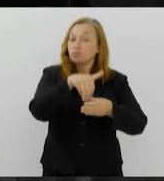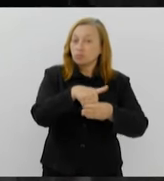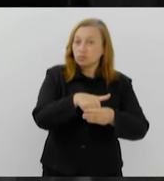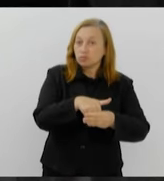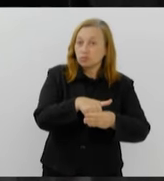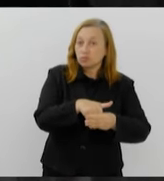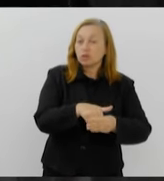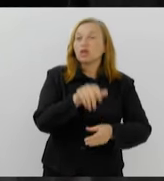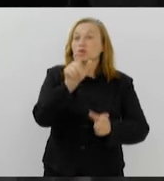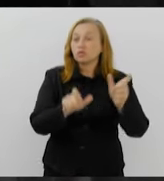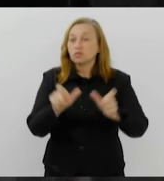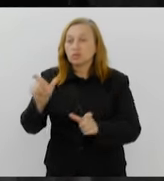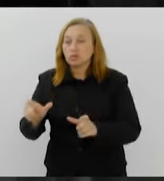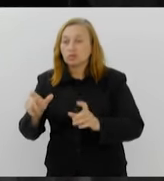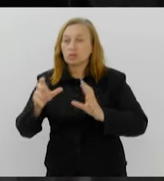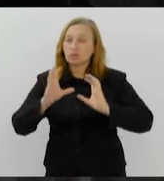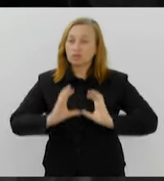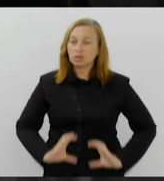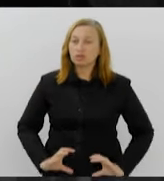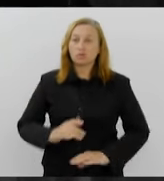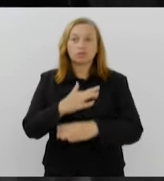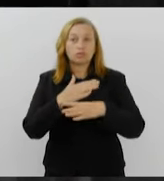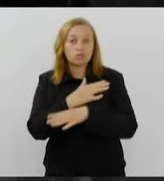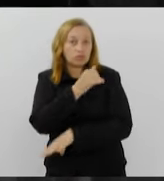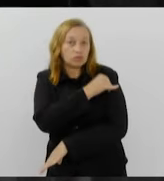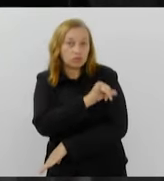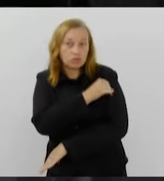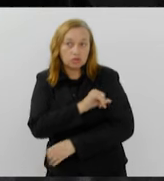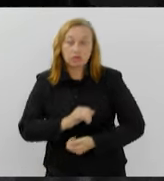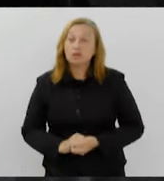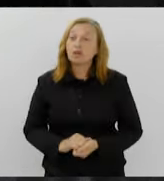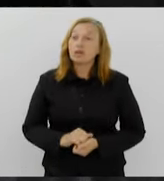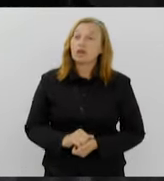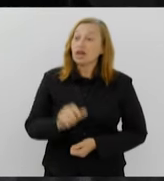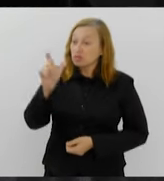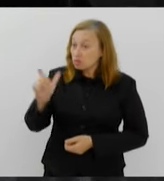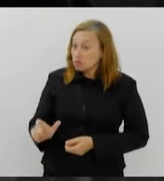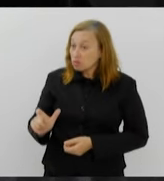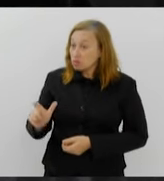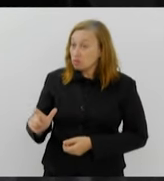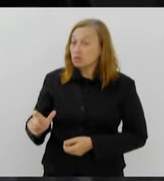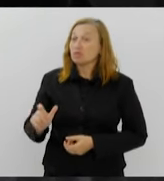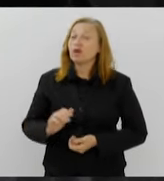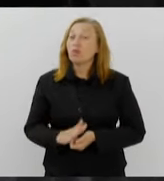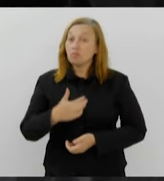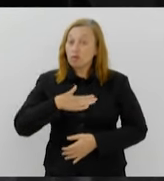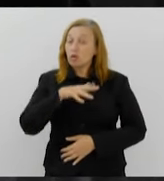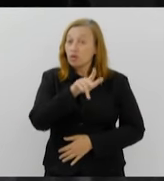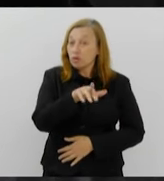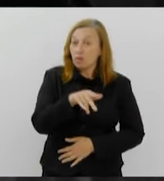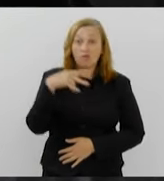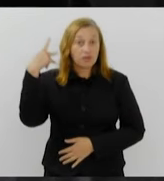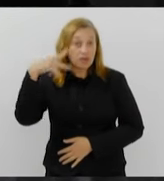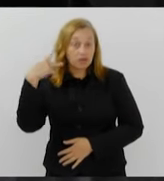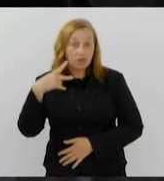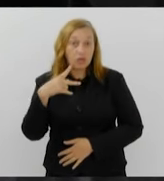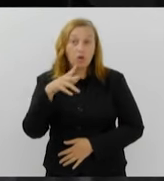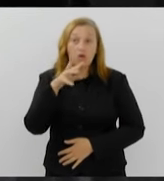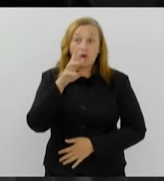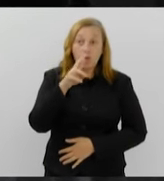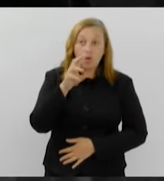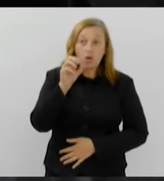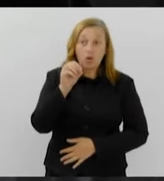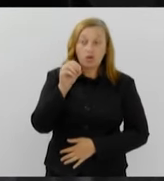aos cidadãos do Rio de Janeiro aquelas pessoas que ali estavam ao meu irmão Vereador Rogério Amorim que